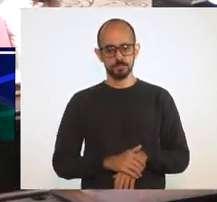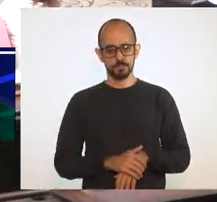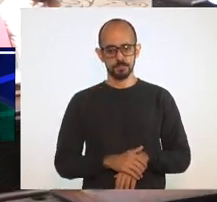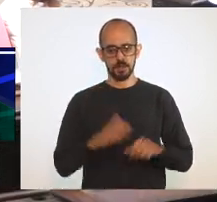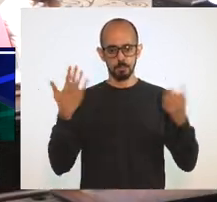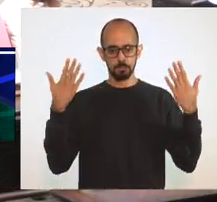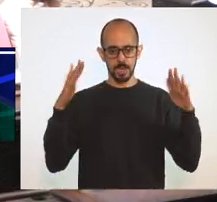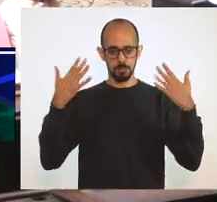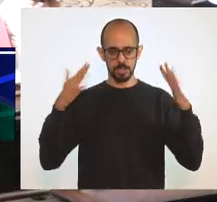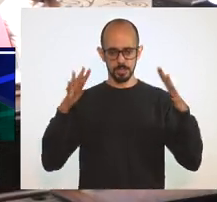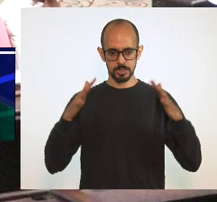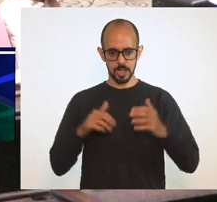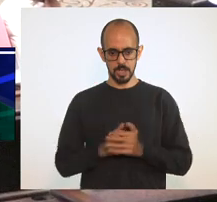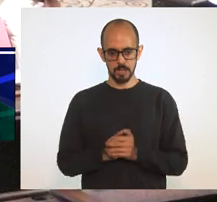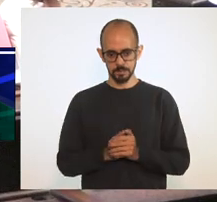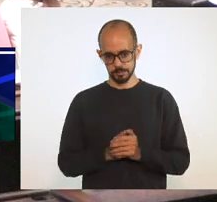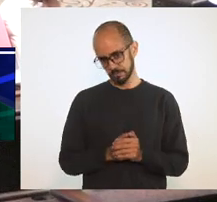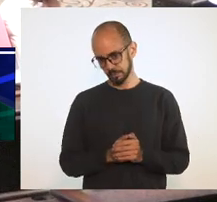Parabenizar.